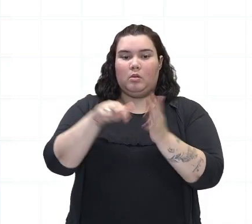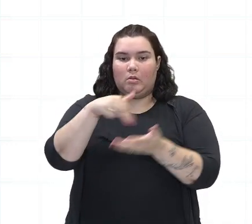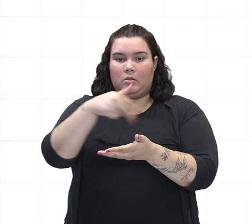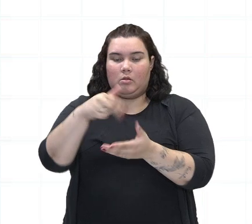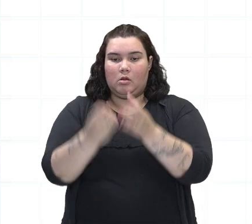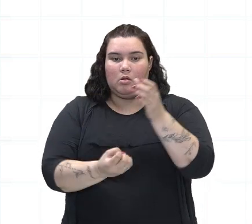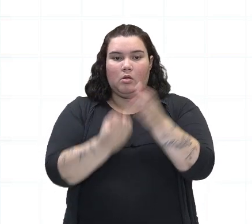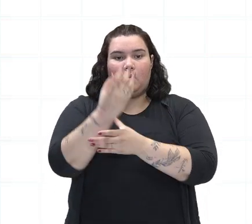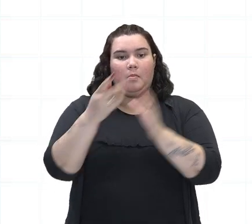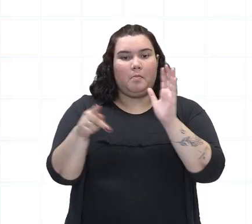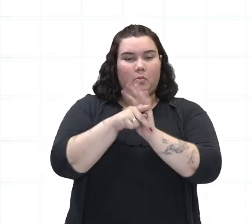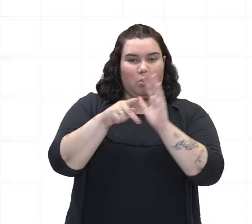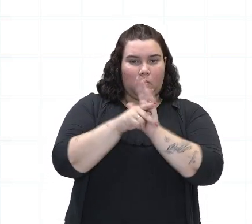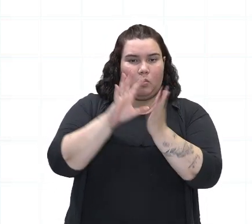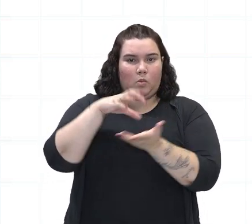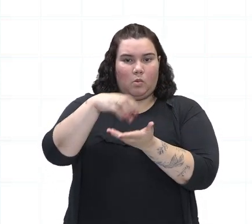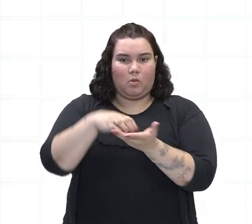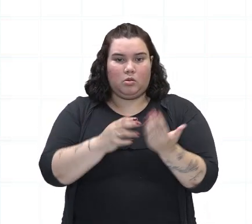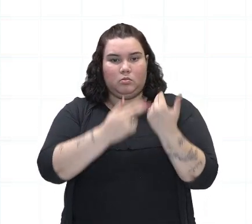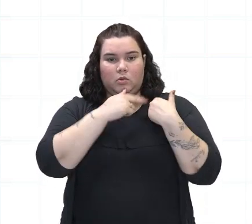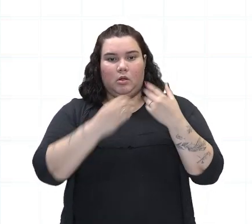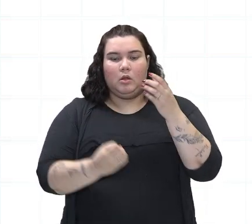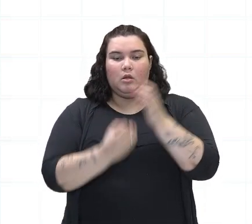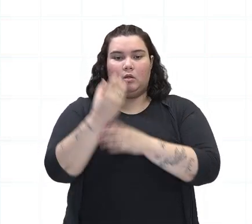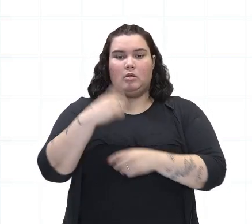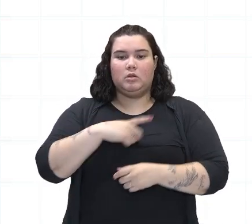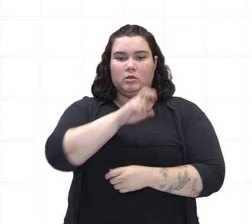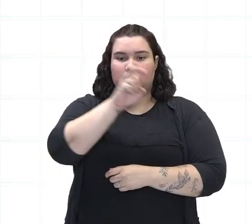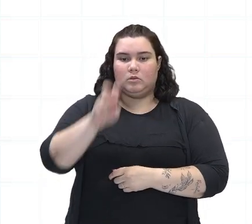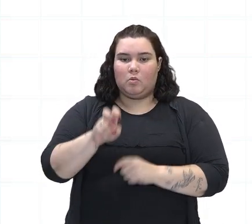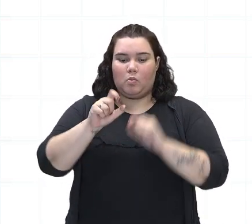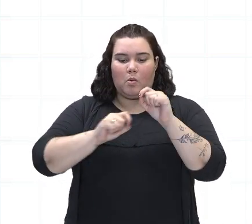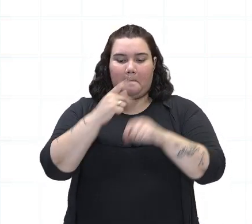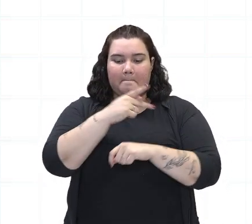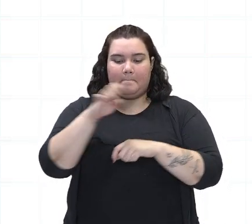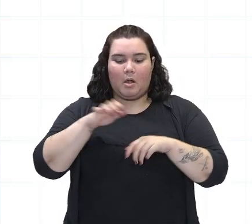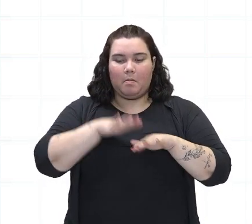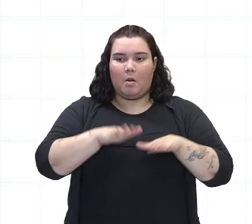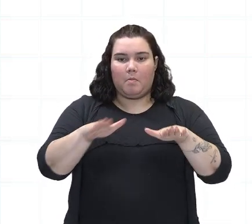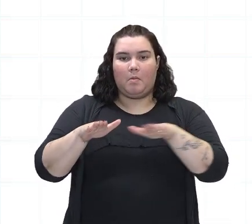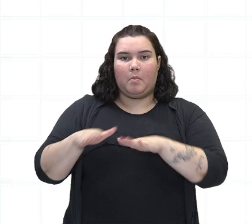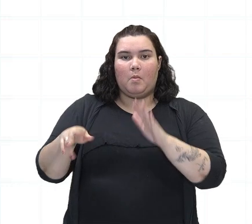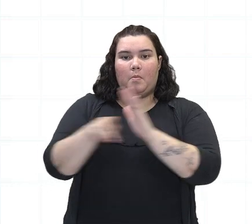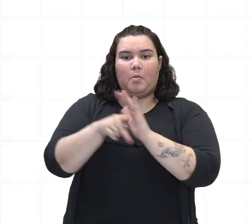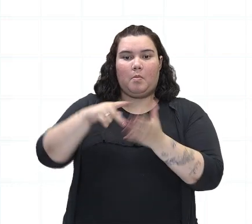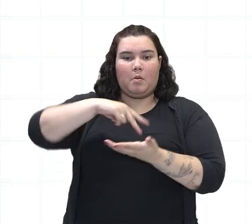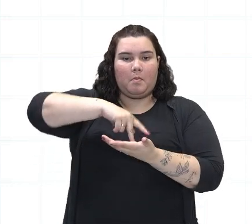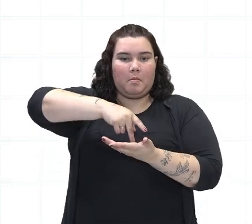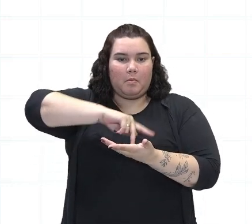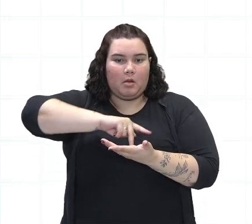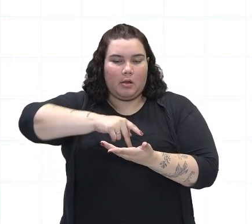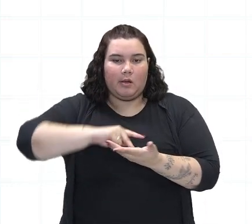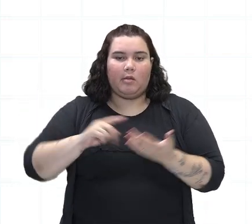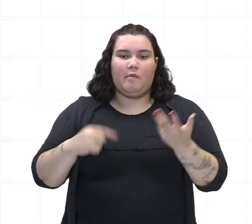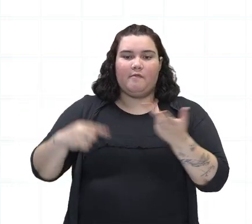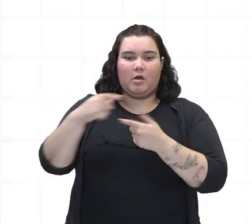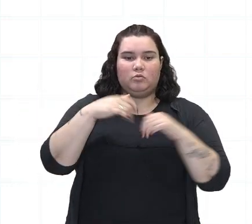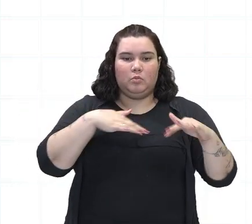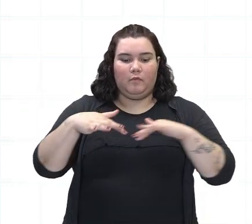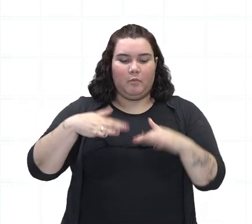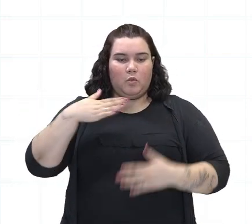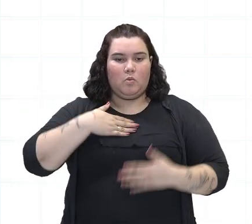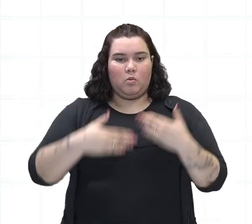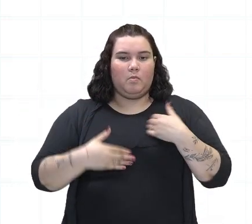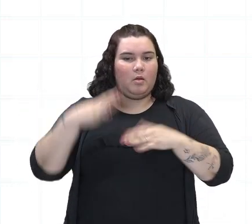la Musique et de la Danse, criasse 5 posições básicas de pés para balé, posições de braços e de cabeça que as acompanham e